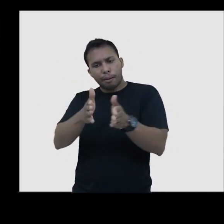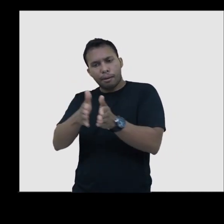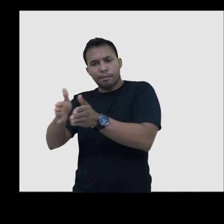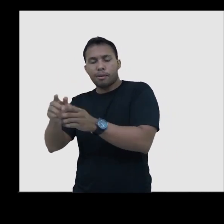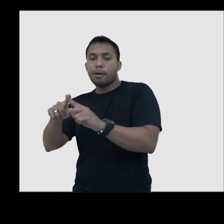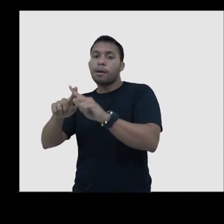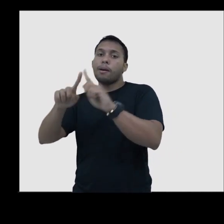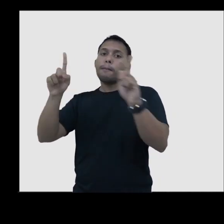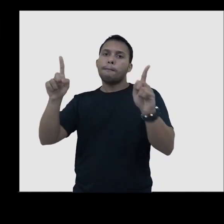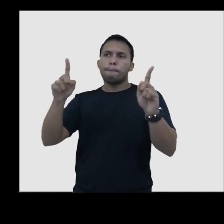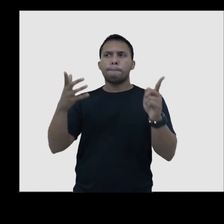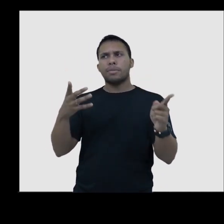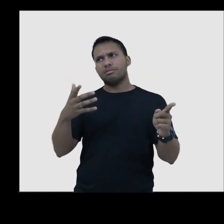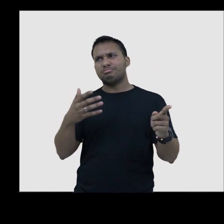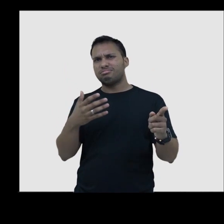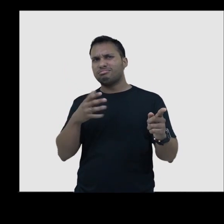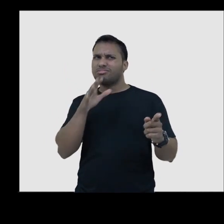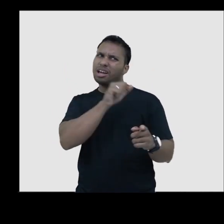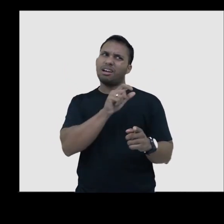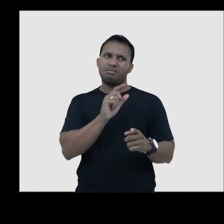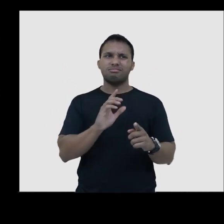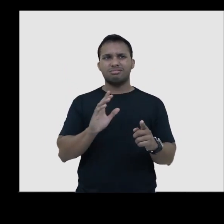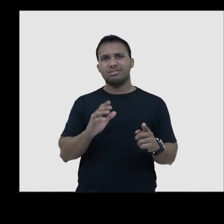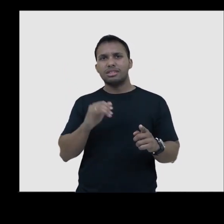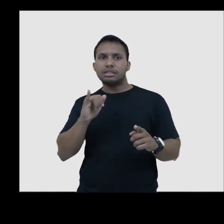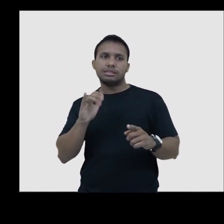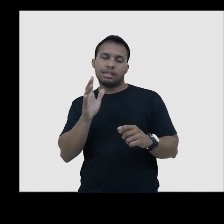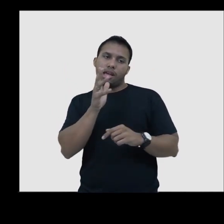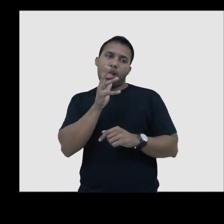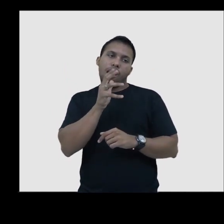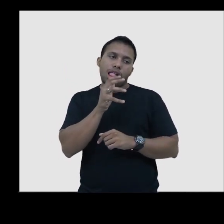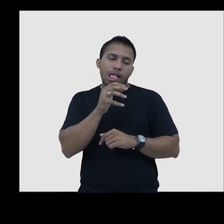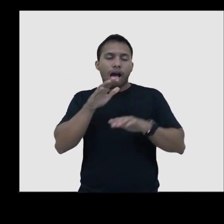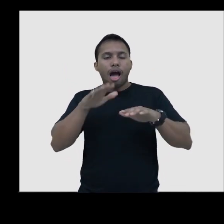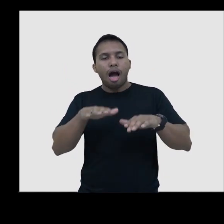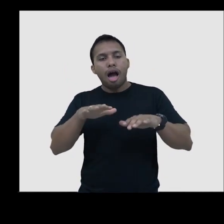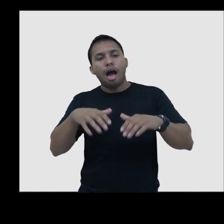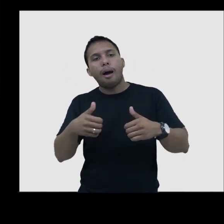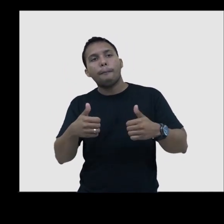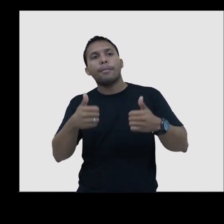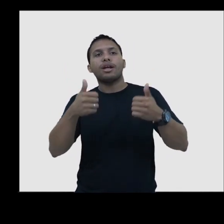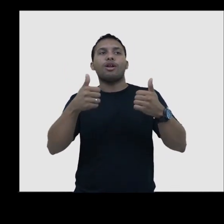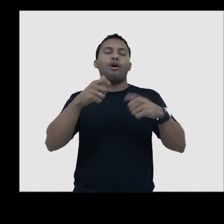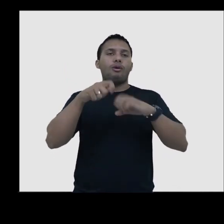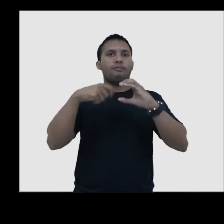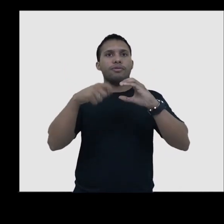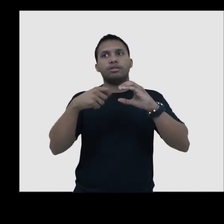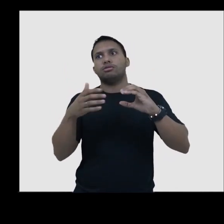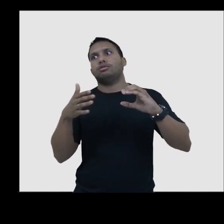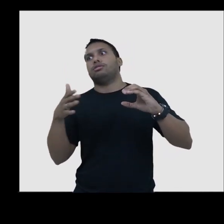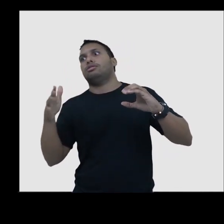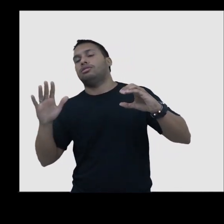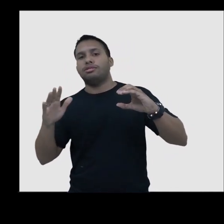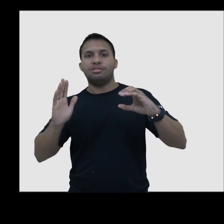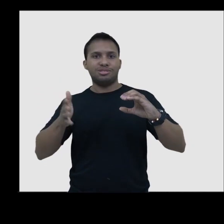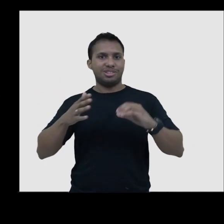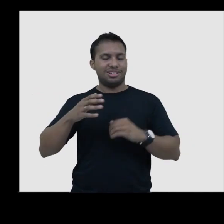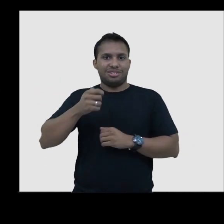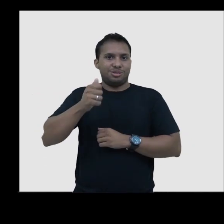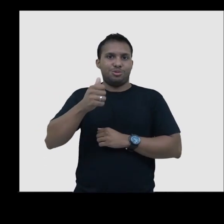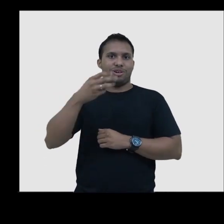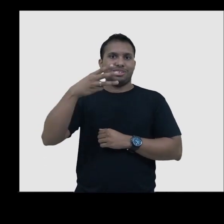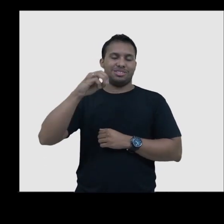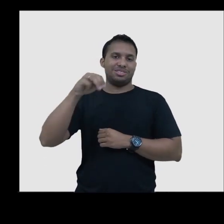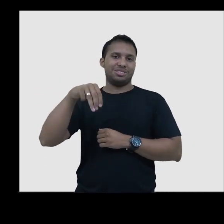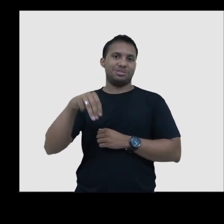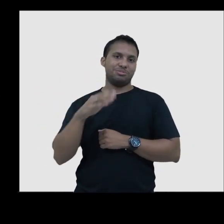final aqui desse nosso mini curso, mas acho que até um pouquinho rápido, não sei, mas enfim, se fosse um pouco mais lento, talvez ficasse um pouco